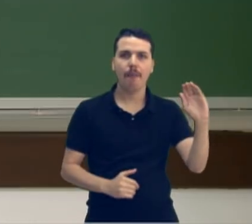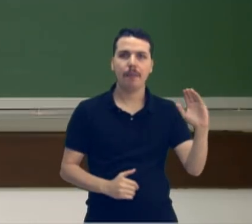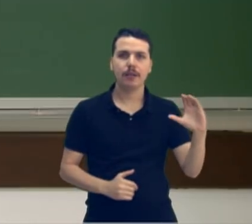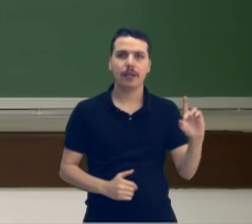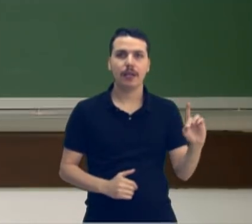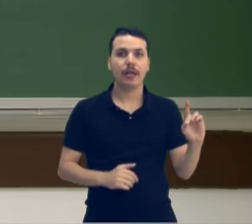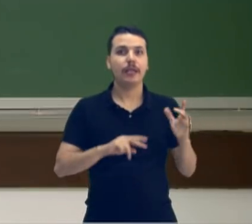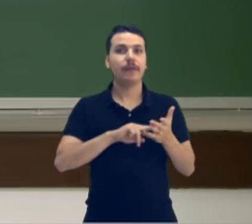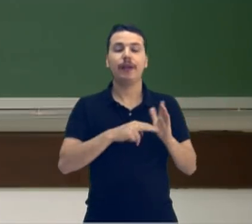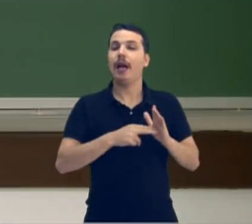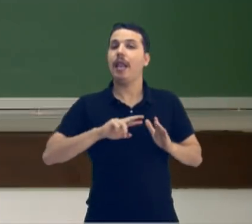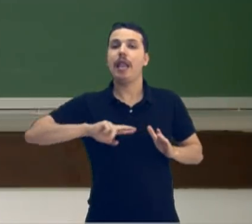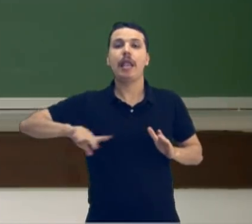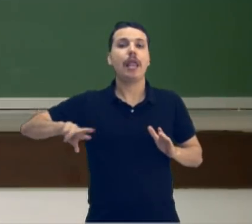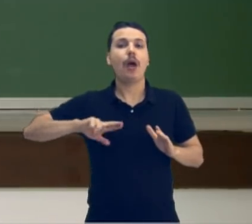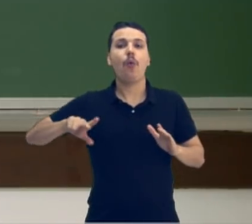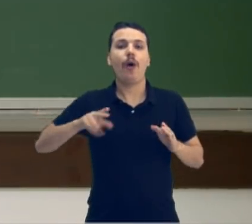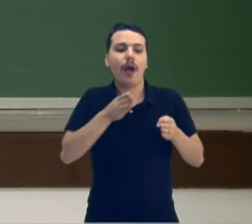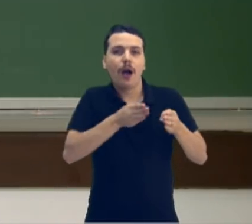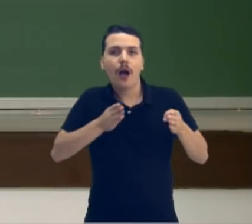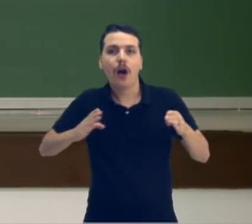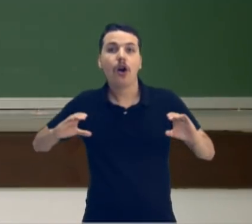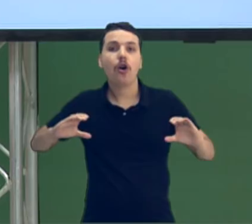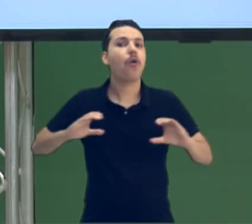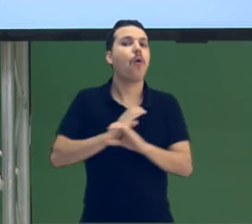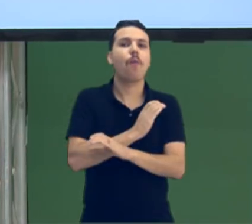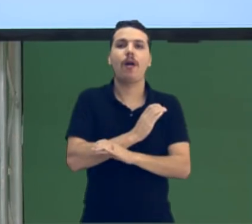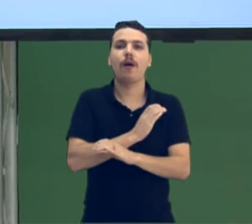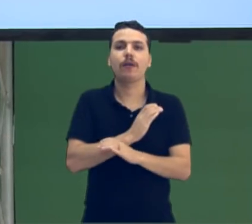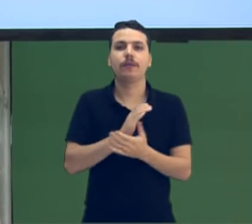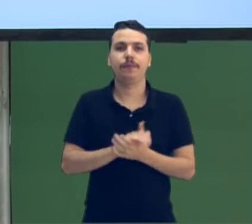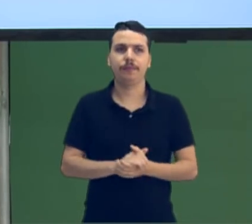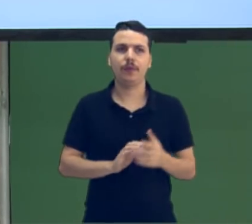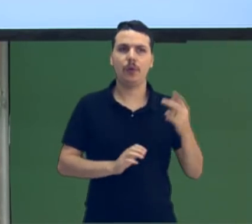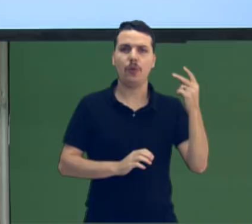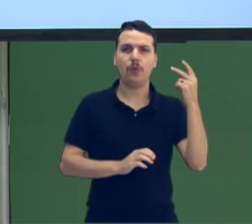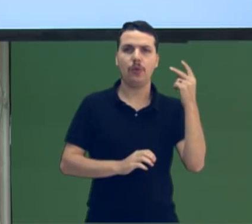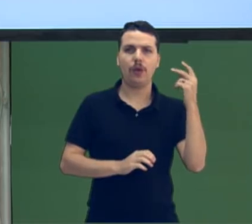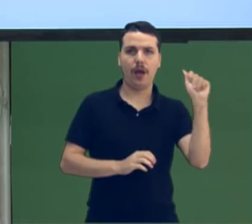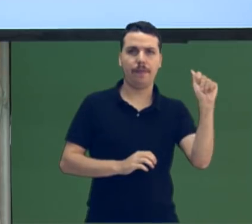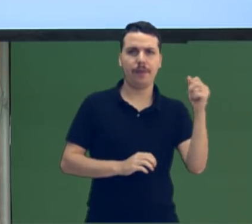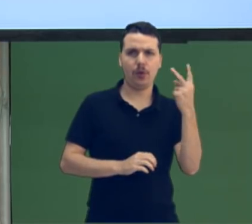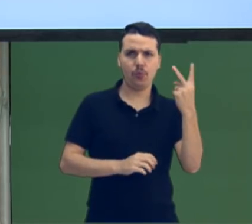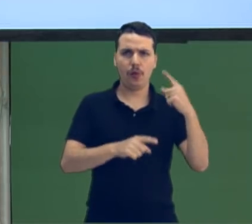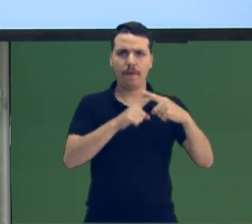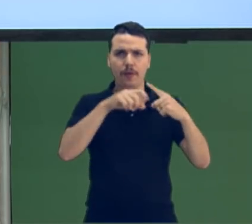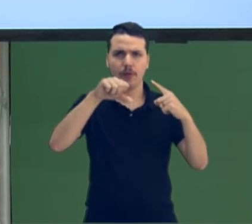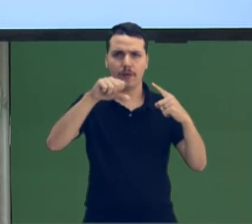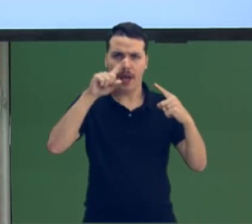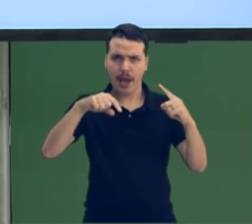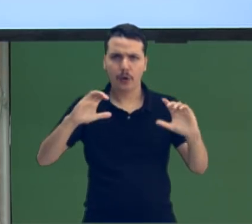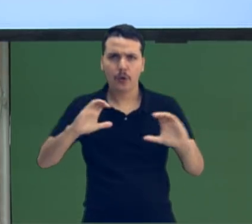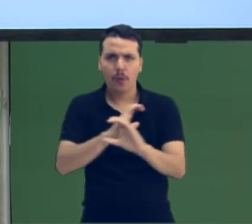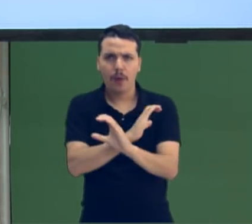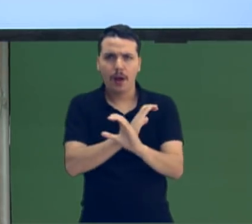representa uma fatoração completa? Vamos ver? 2 vezes 9 representa uma fatoração completa?